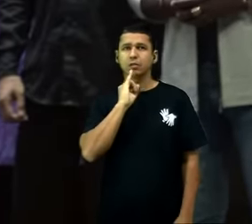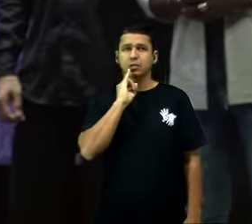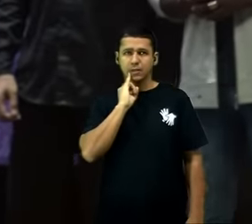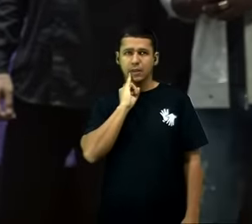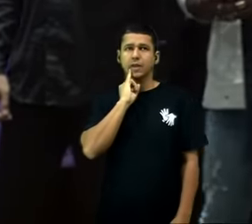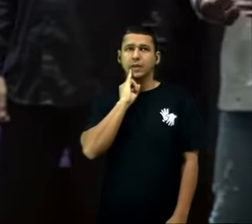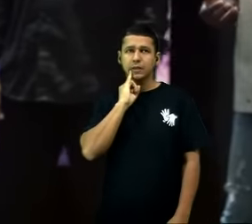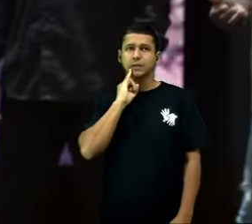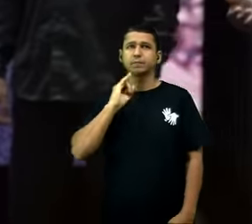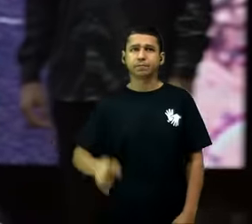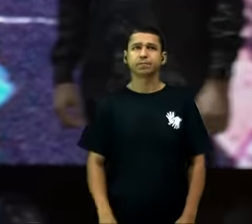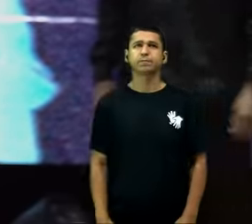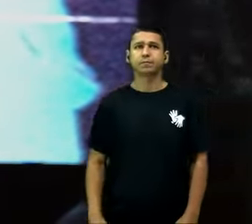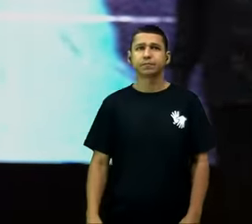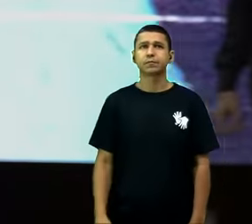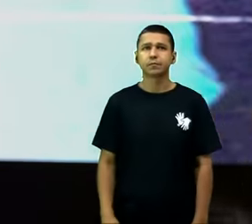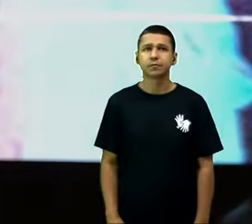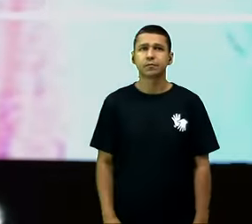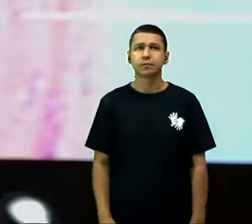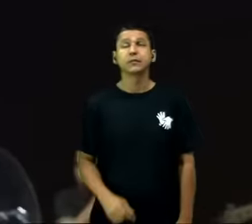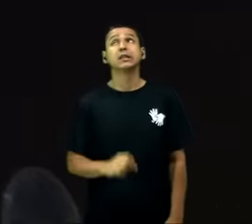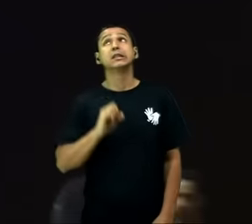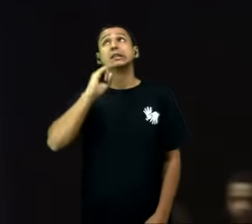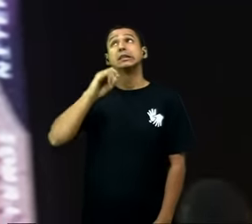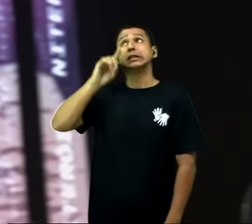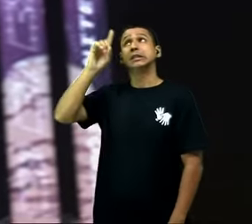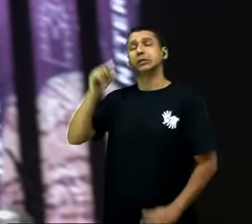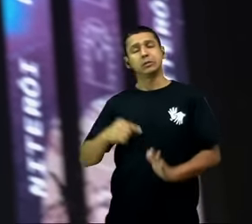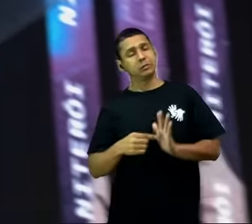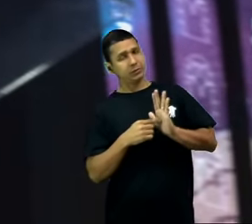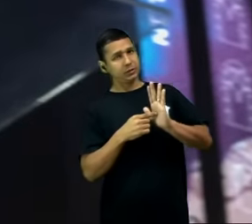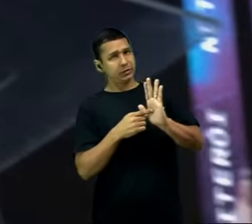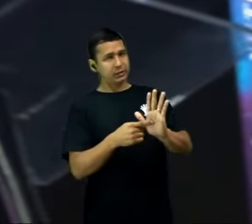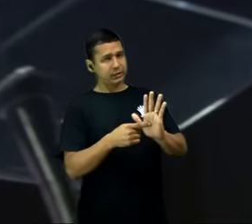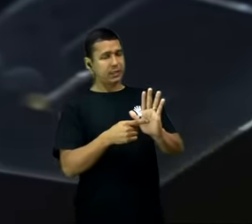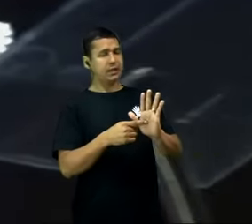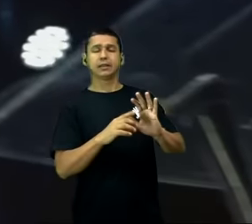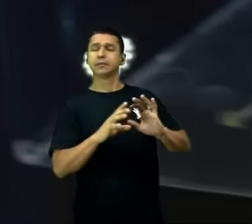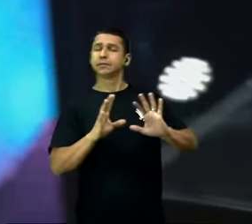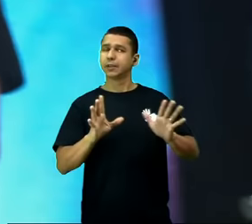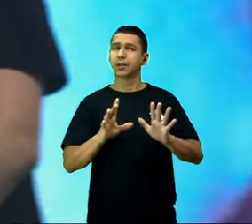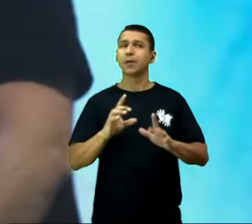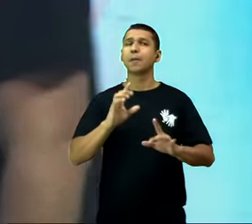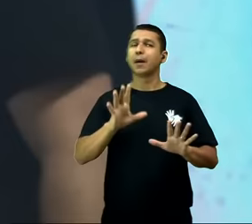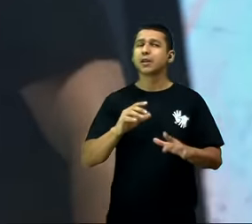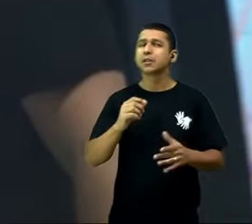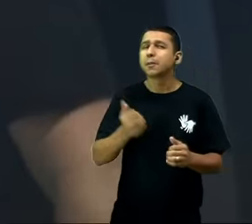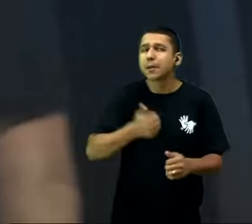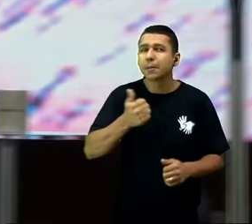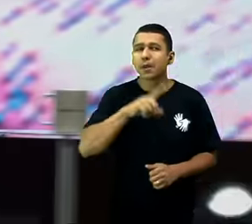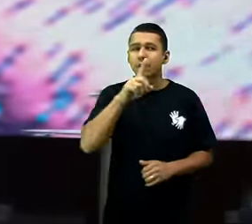colocar Isaac no altar. Ah, se Deus me mostrar quem, Deus está dizendo: só quando você colocar o Isaac no altar.